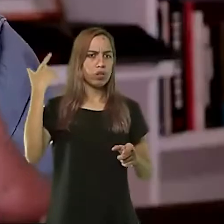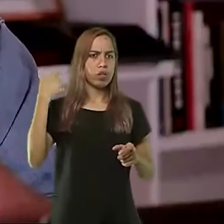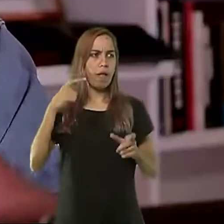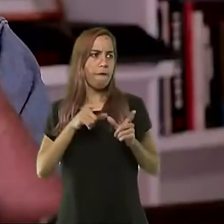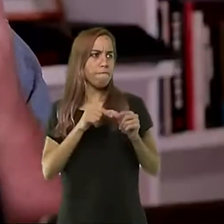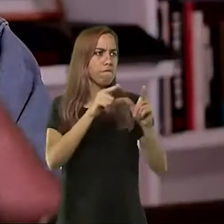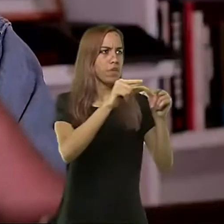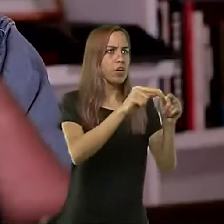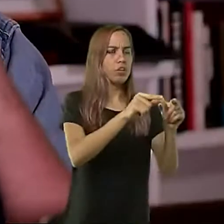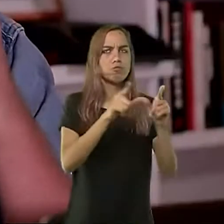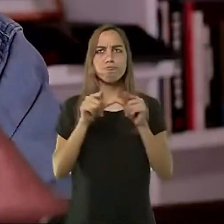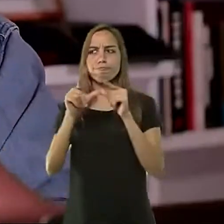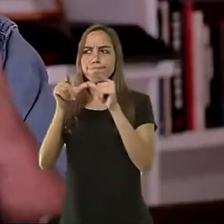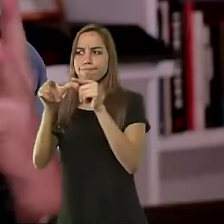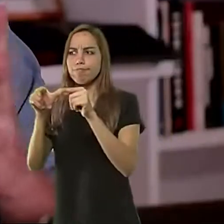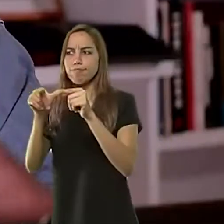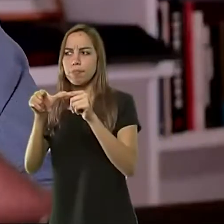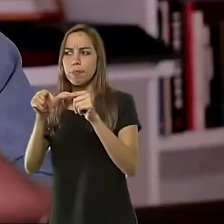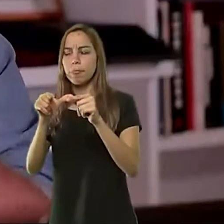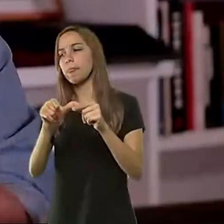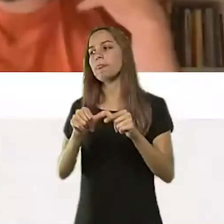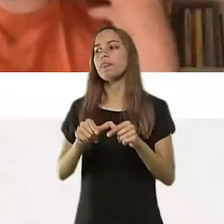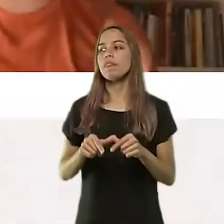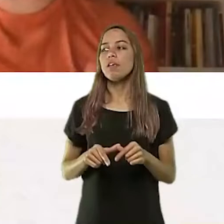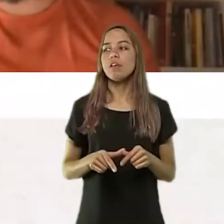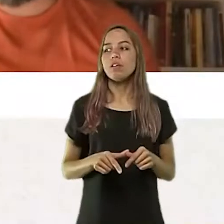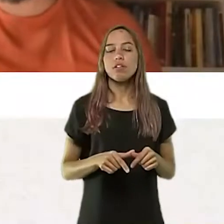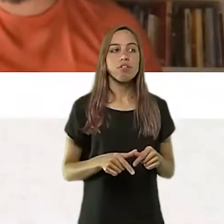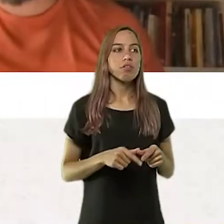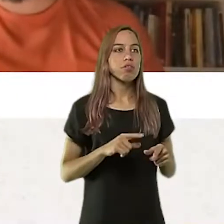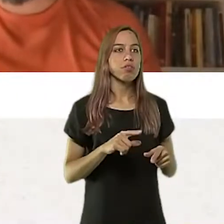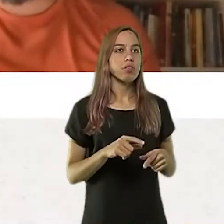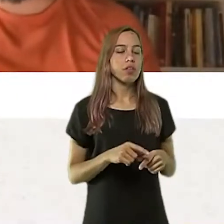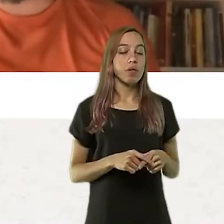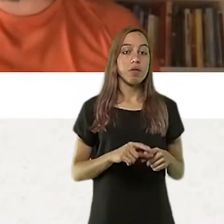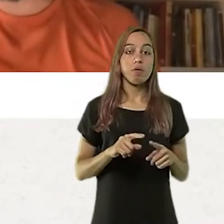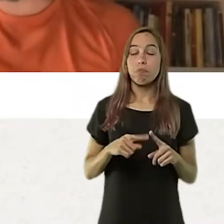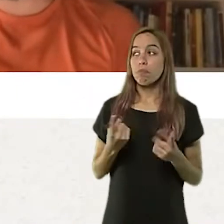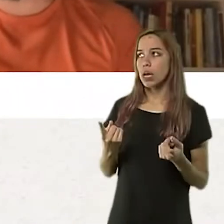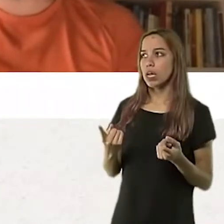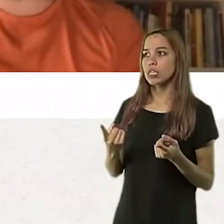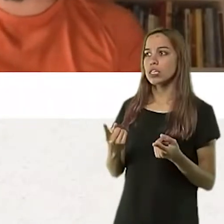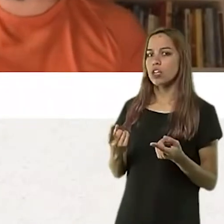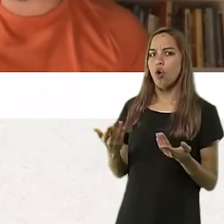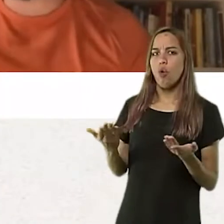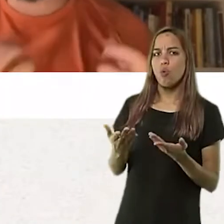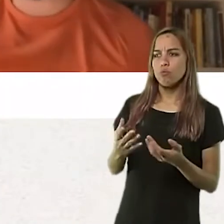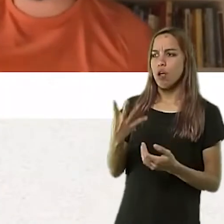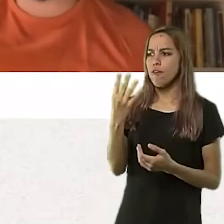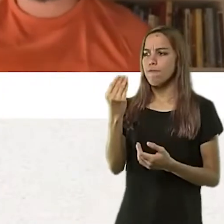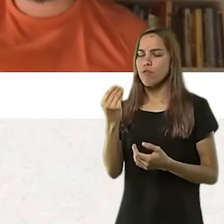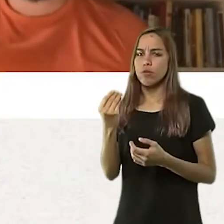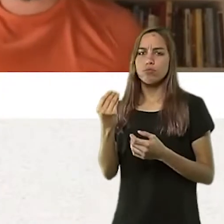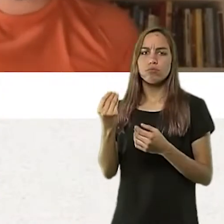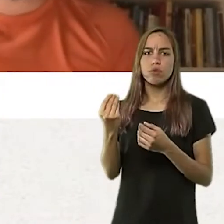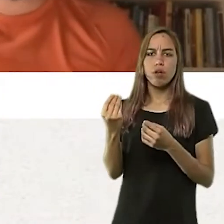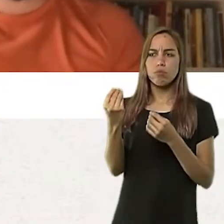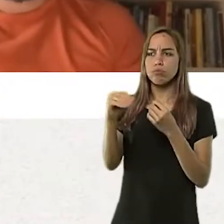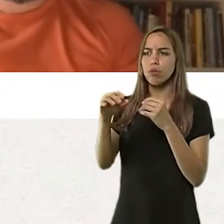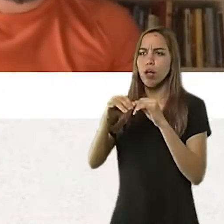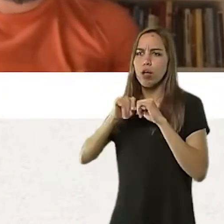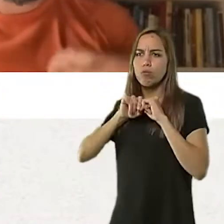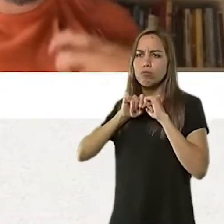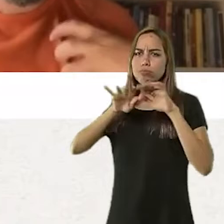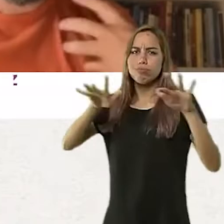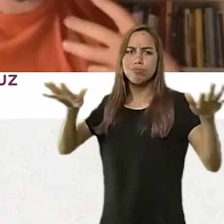já... Mas as imagens viajam muito. As pessoas podem não viajar, mas as imagens sim.